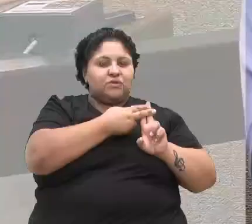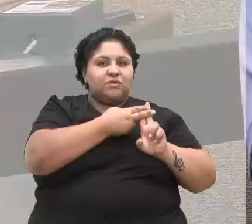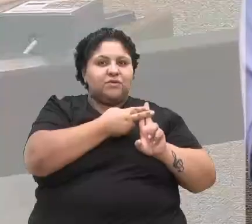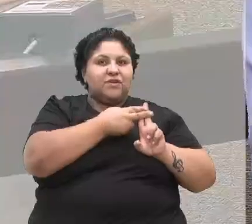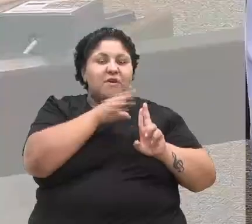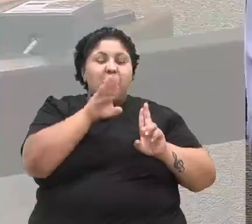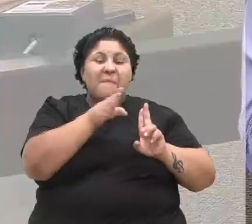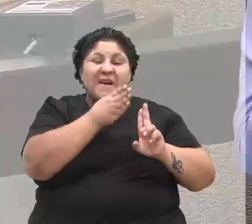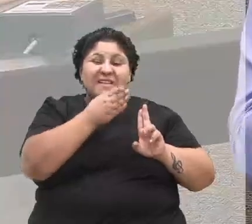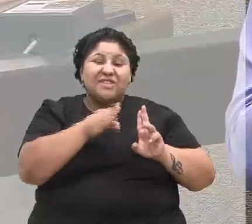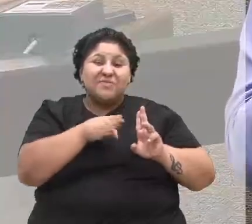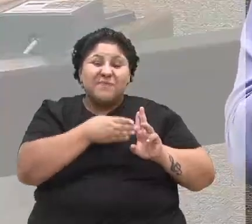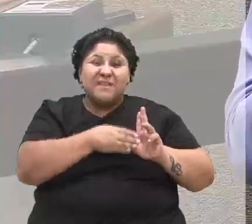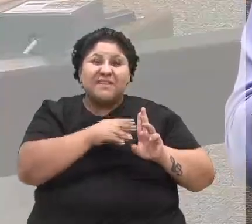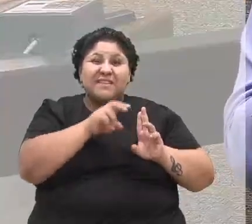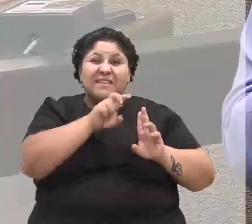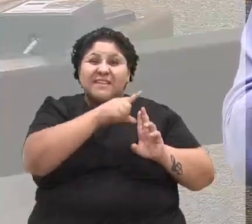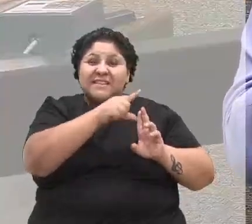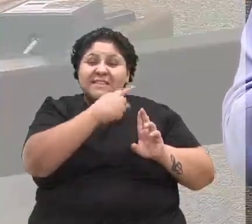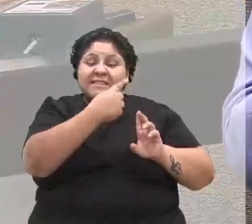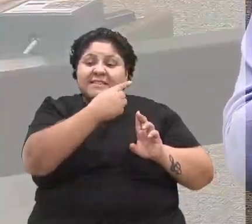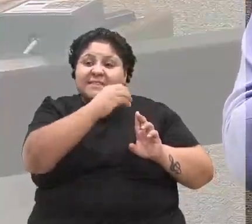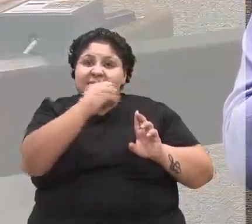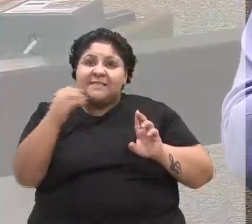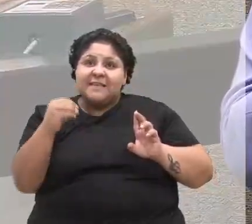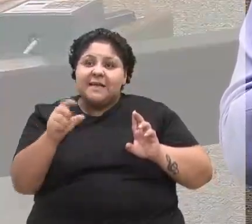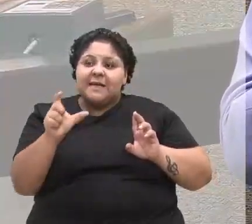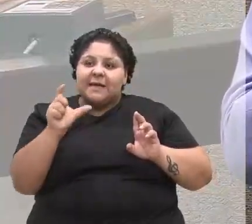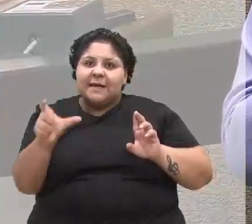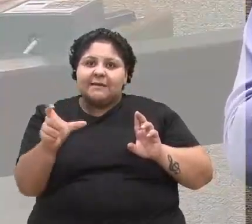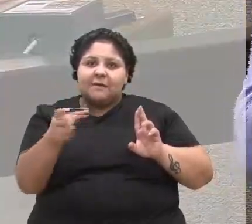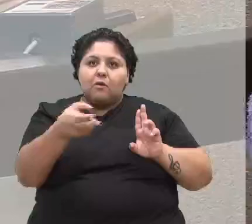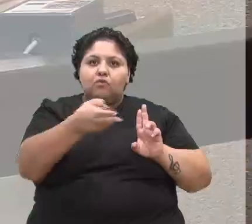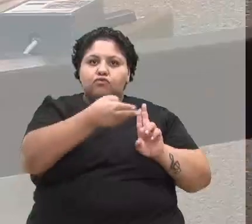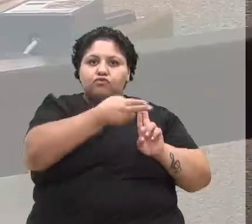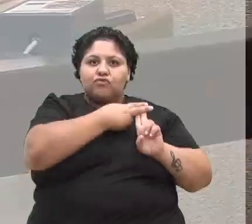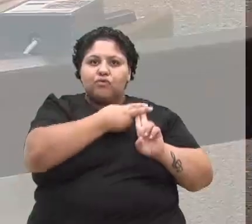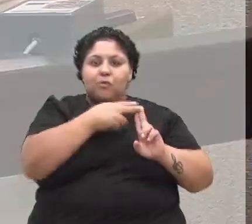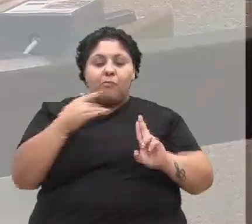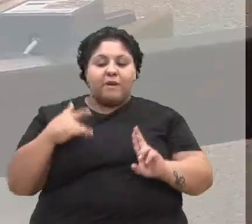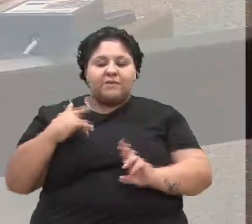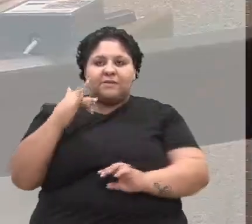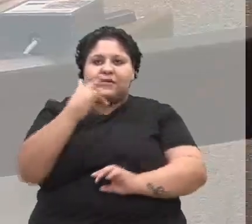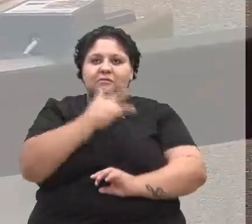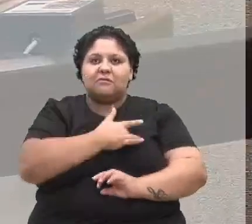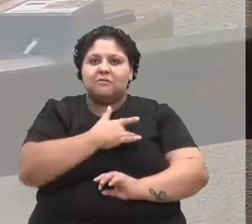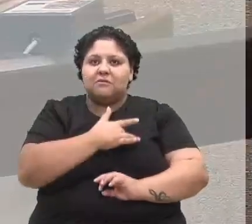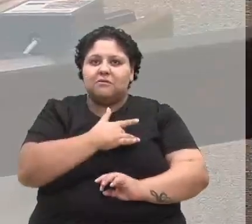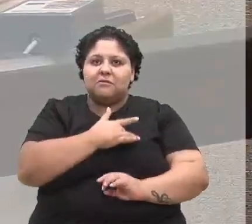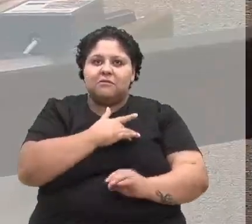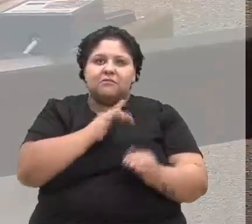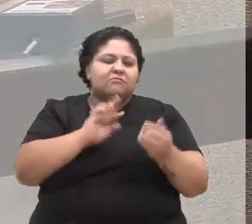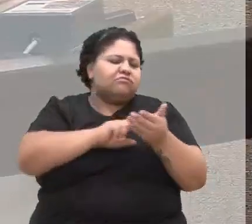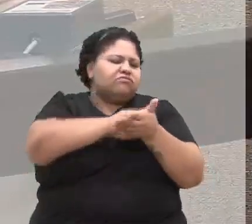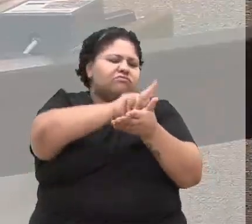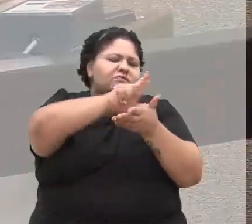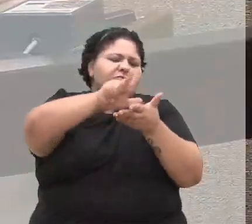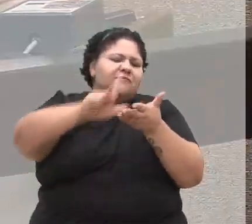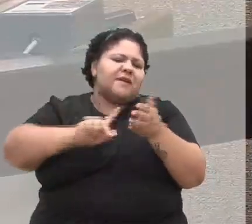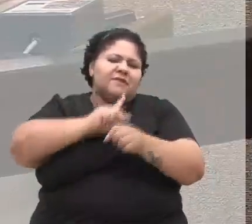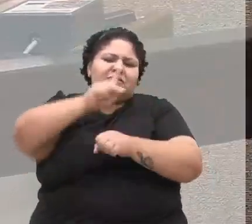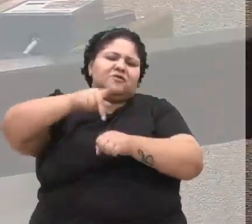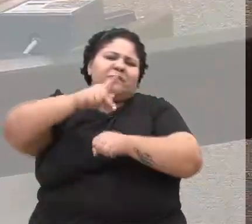mais ou menos 100 cartão SUS para a saúde, de diversas nacionalidades